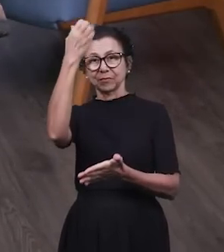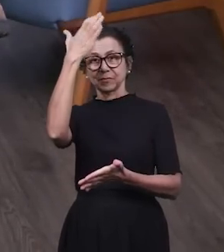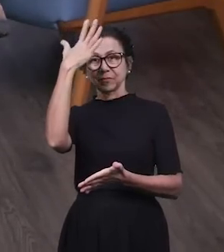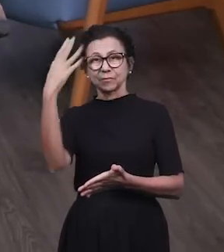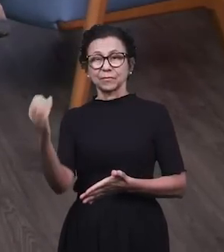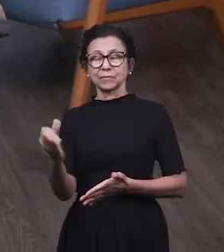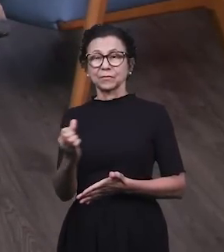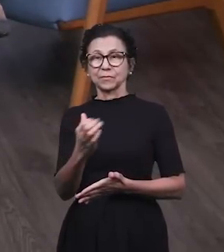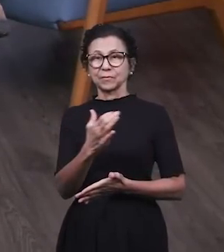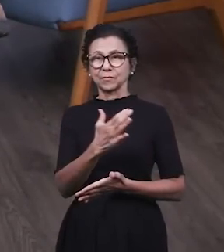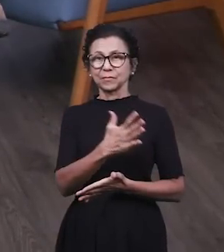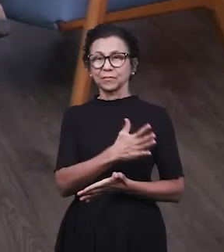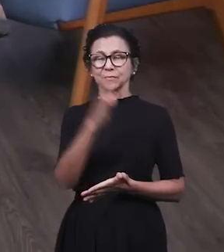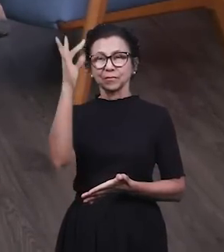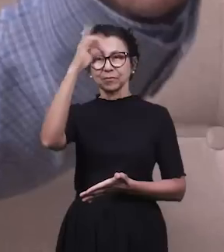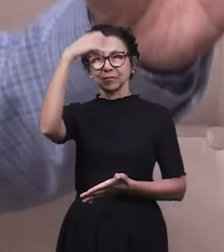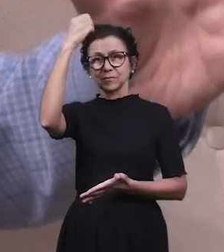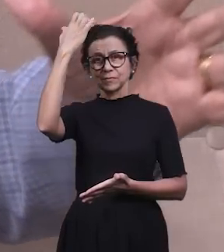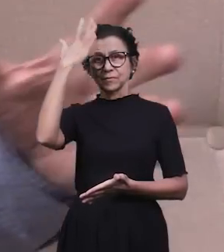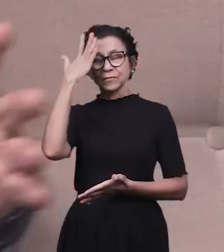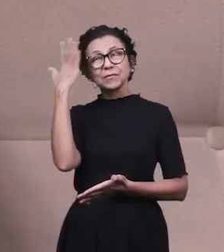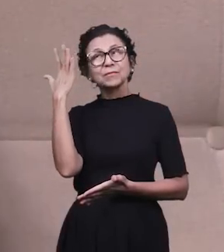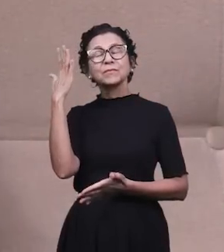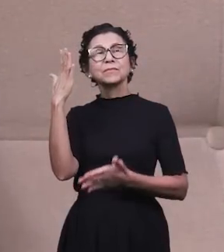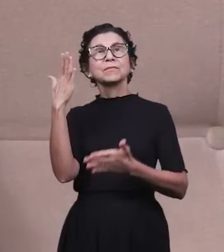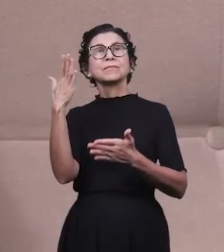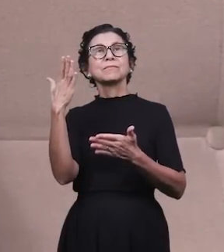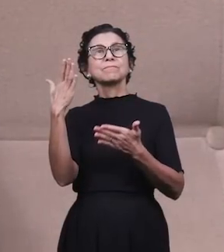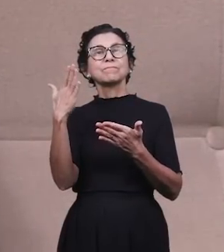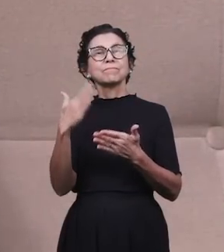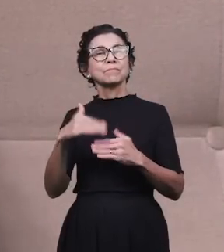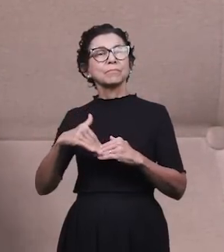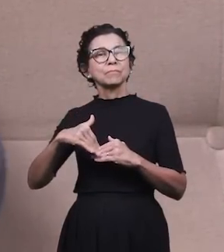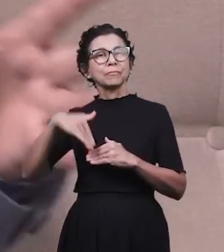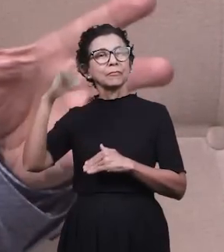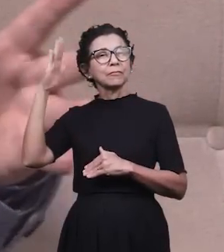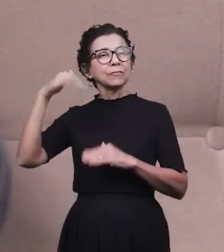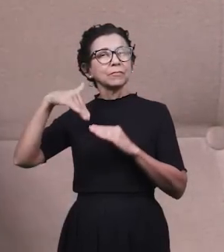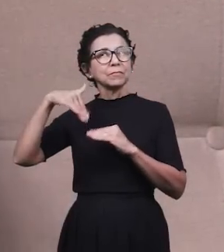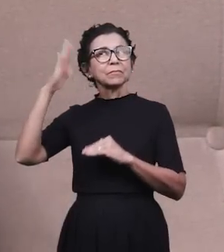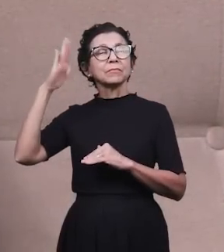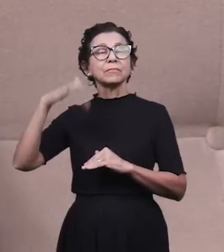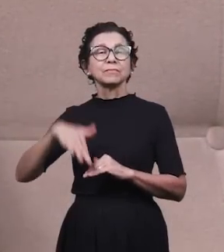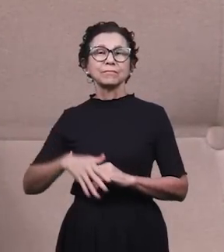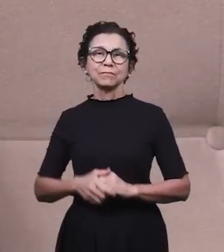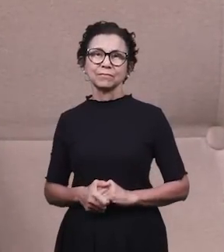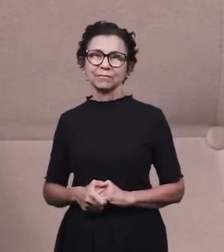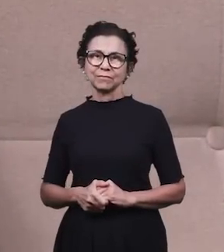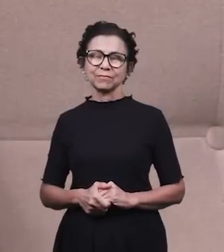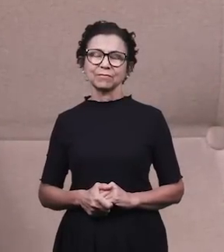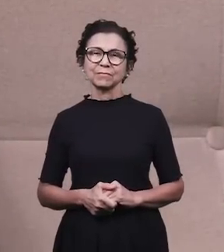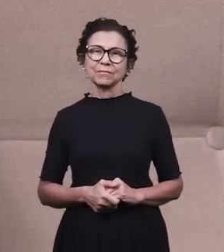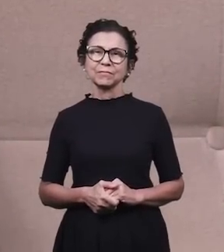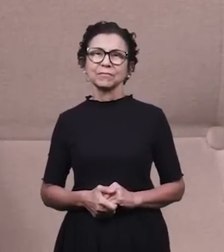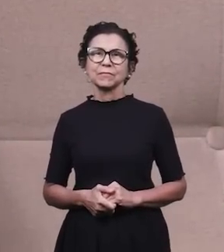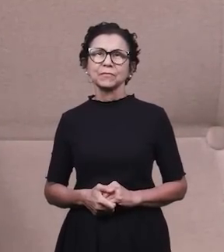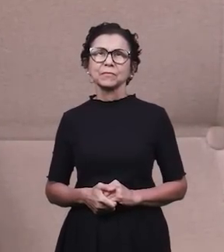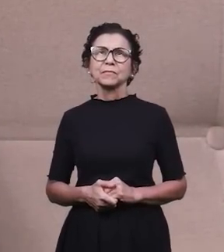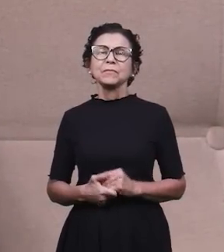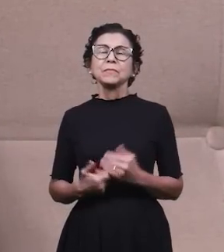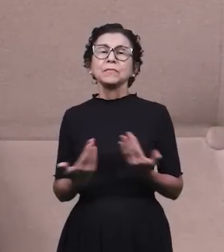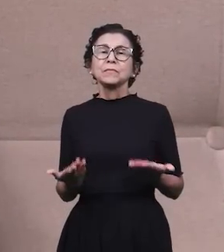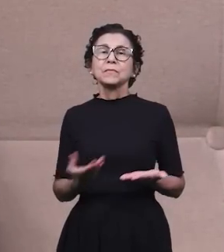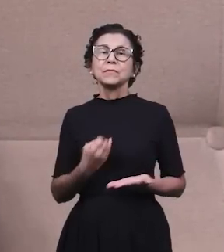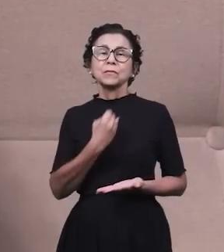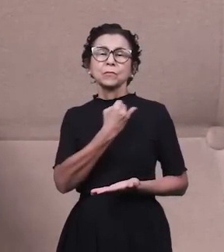vai ampliando o alcance da revelação, por que foi o apóstolo João,